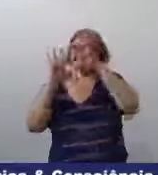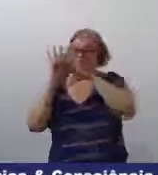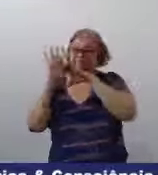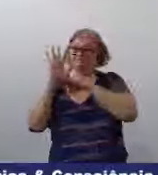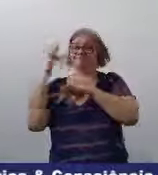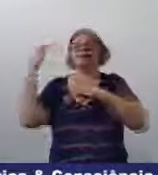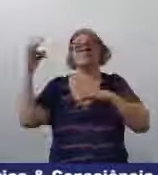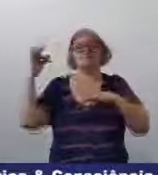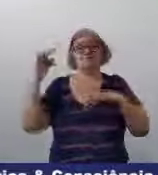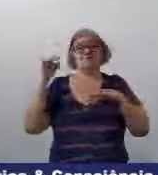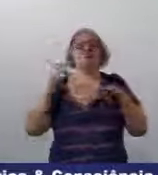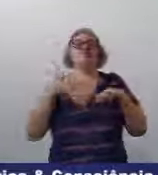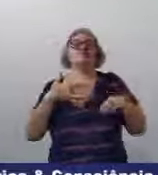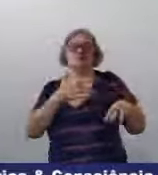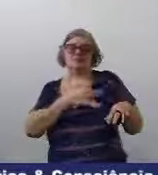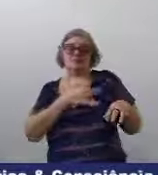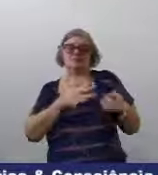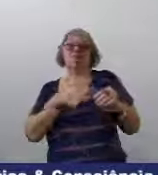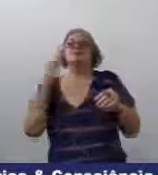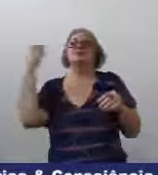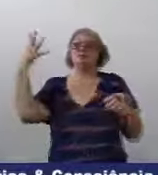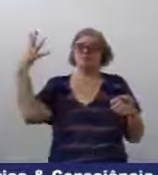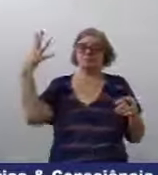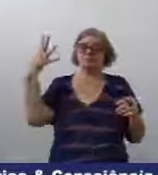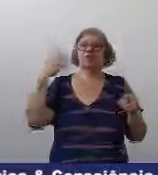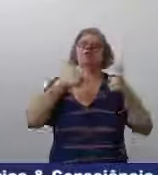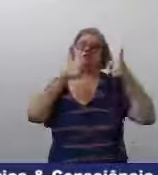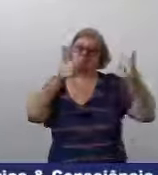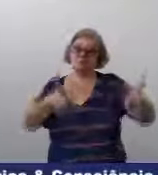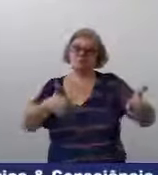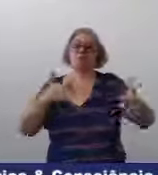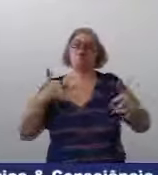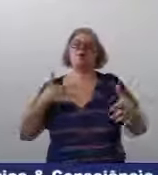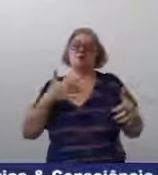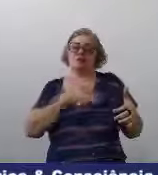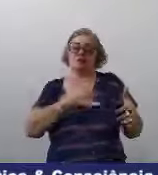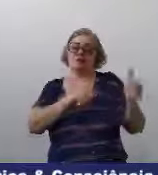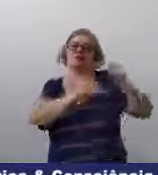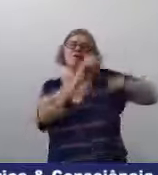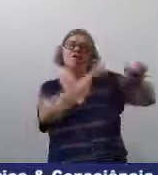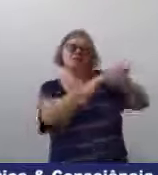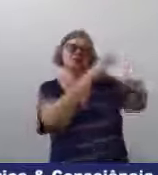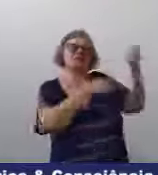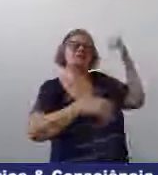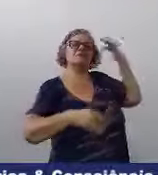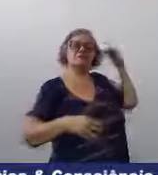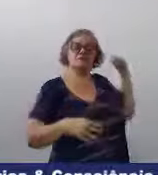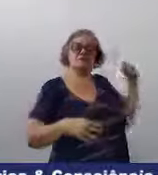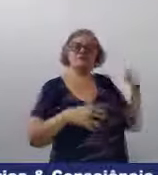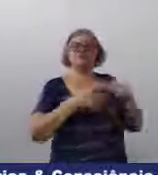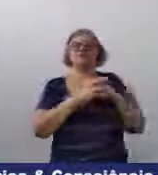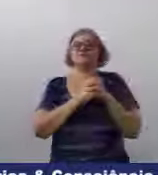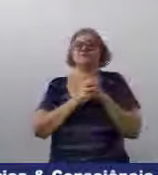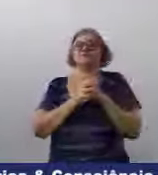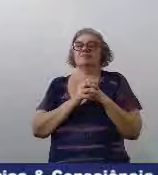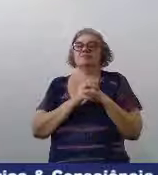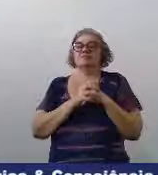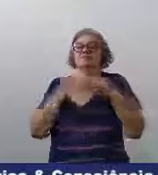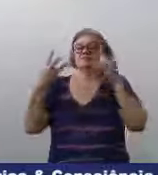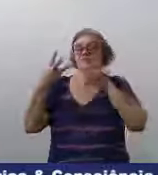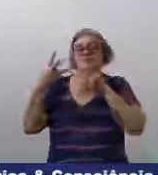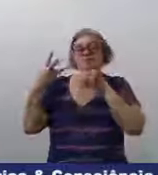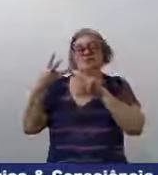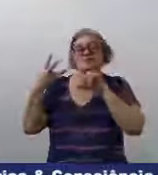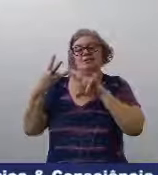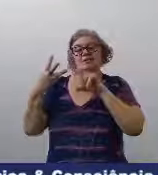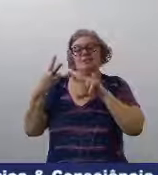vencedora nas próprias faculdades de medicina, e que a espiritualidade faz bem à saúde, ao contrário do que se pensava no passado.